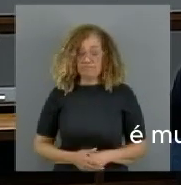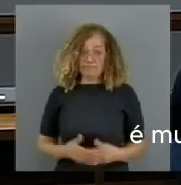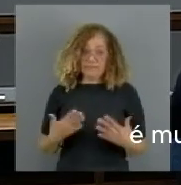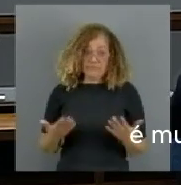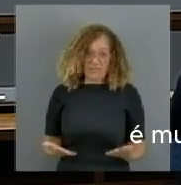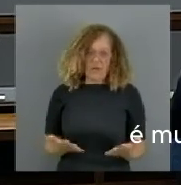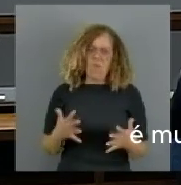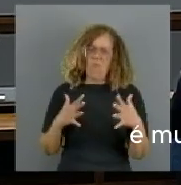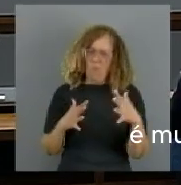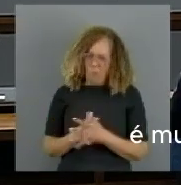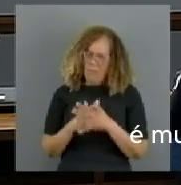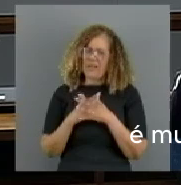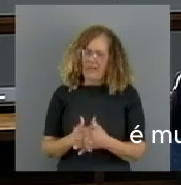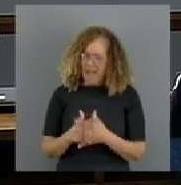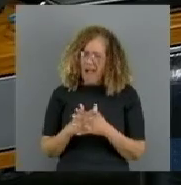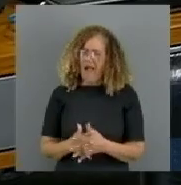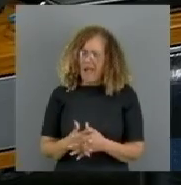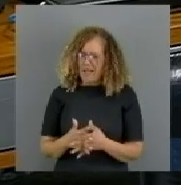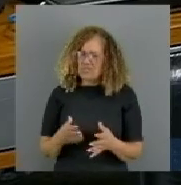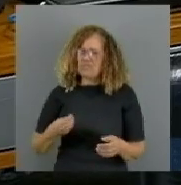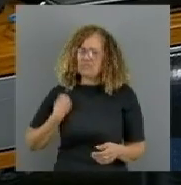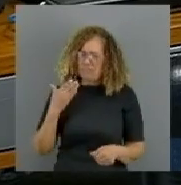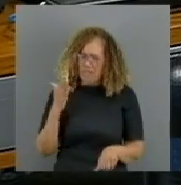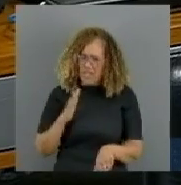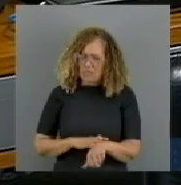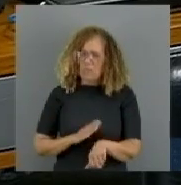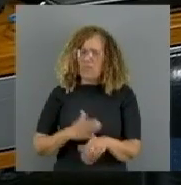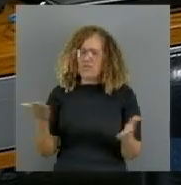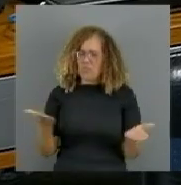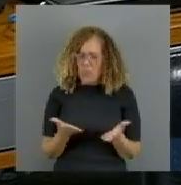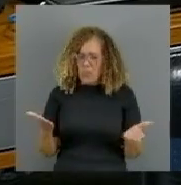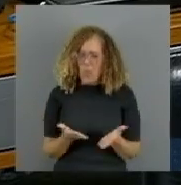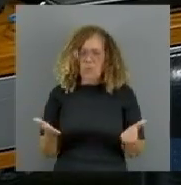é muito complicado o que a gente está vivendo hoje. Nós estamos jogando para o espaço.